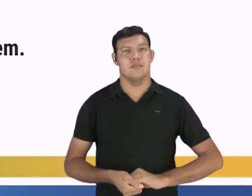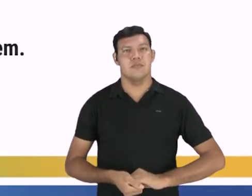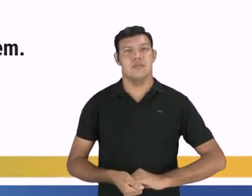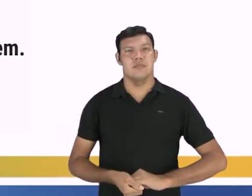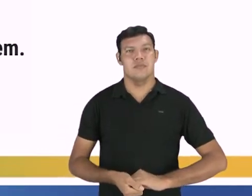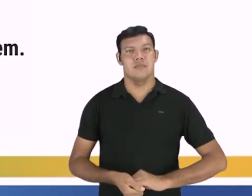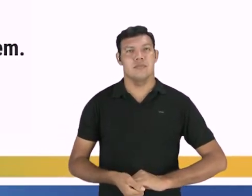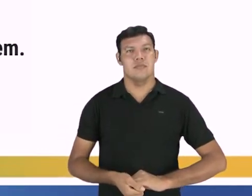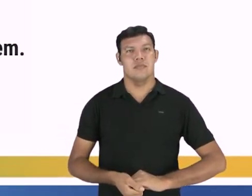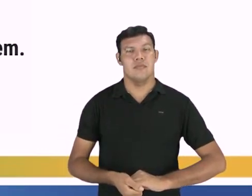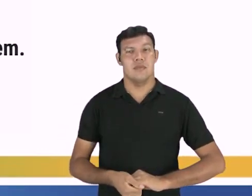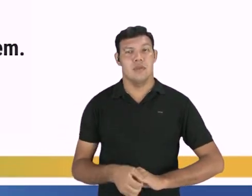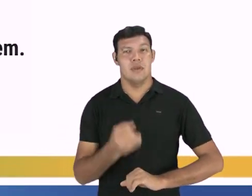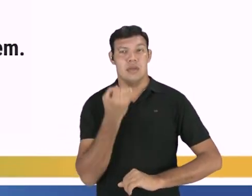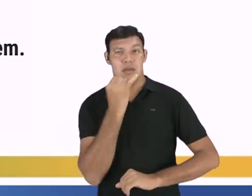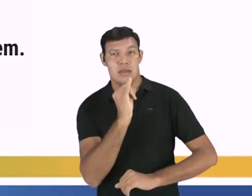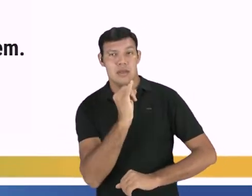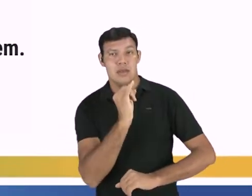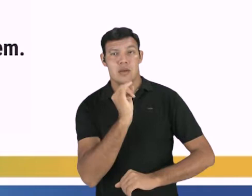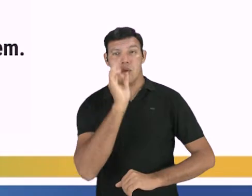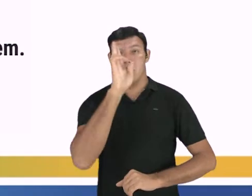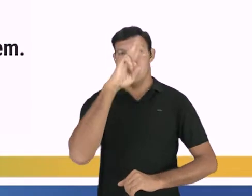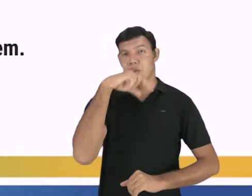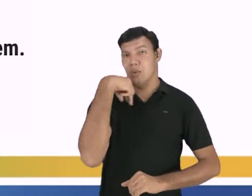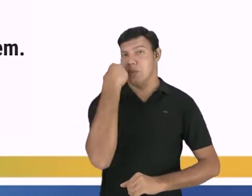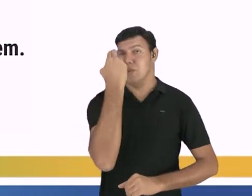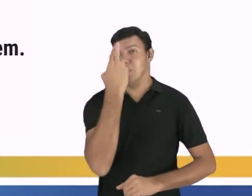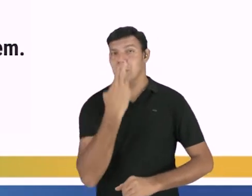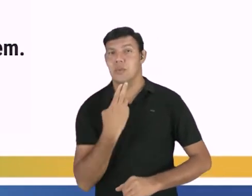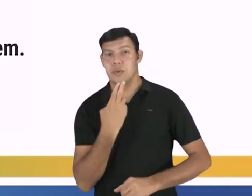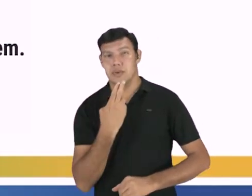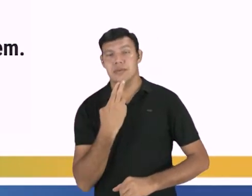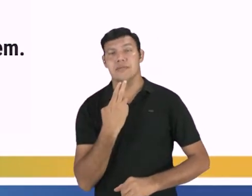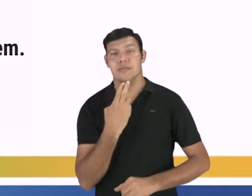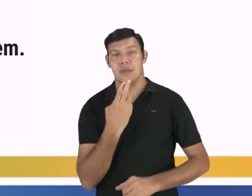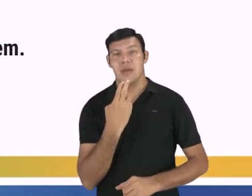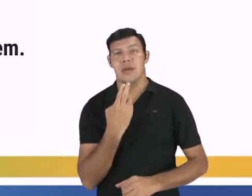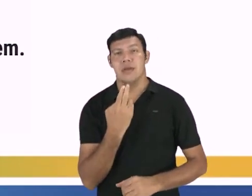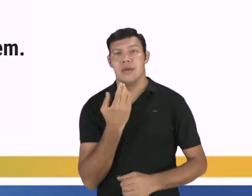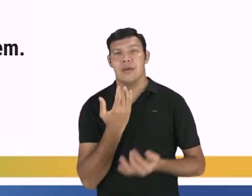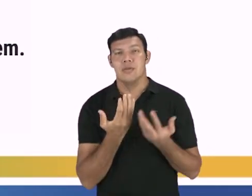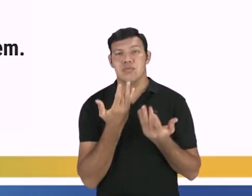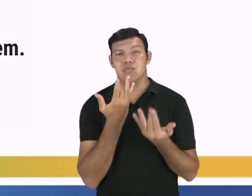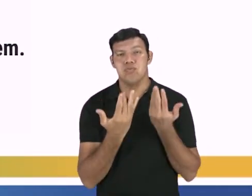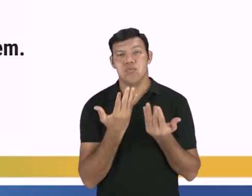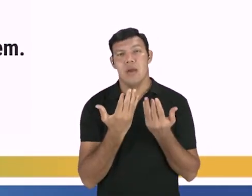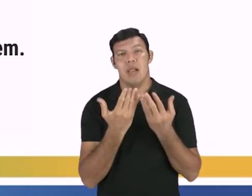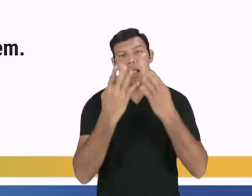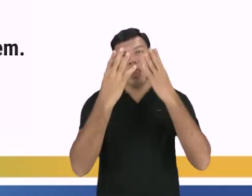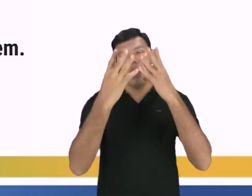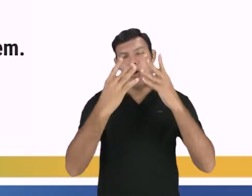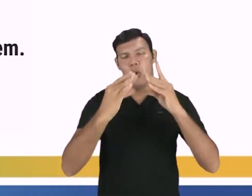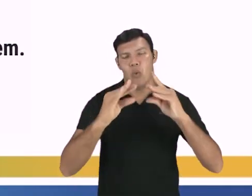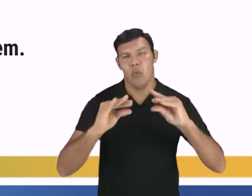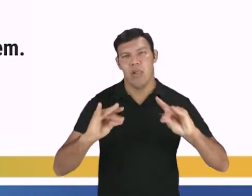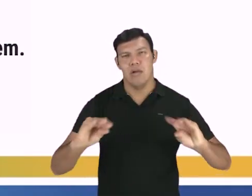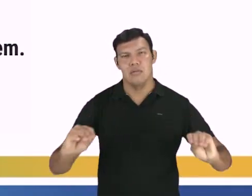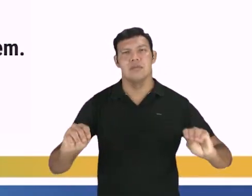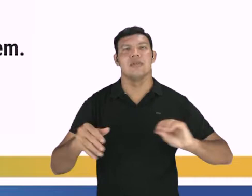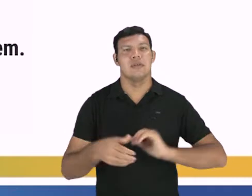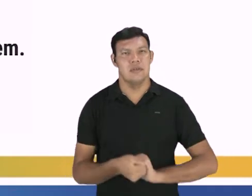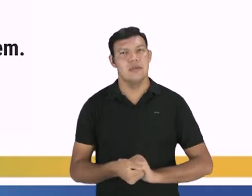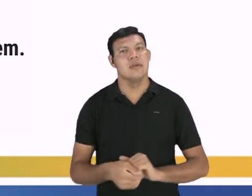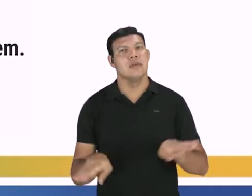melts. Se o sorvete aquece, derrete. O mesmo caso do gelo. E também